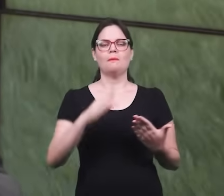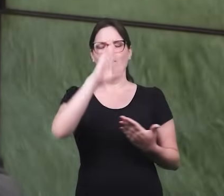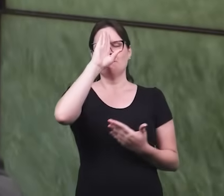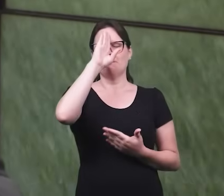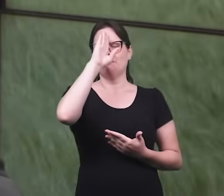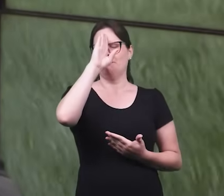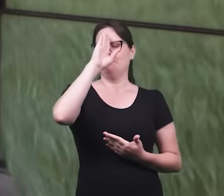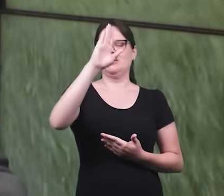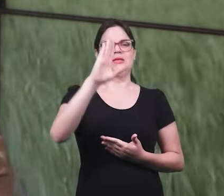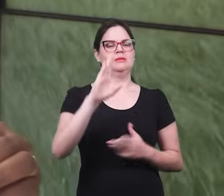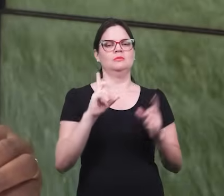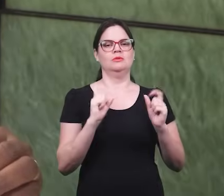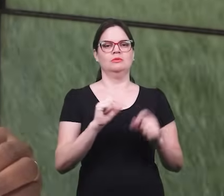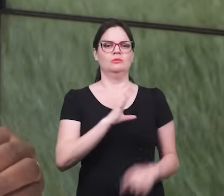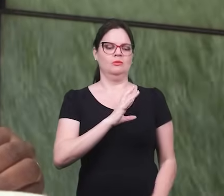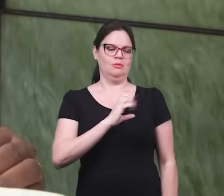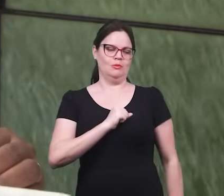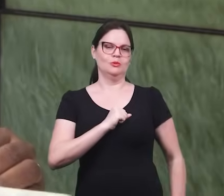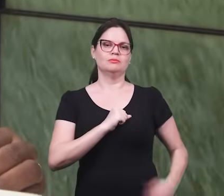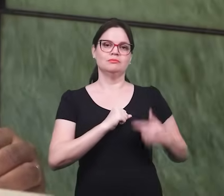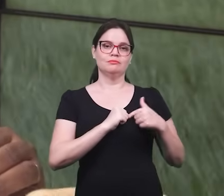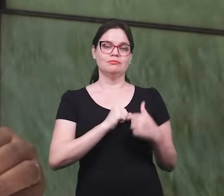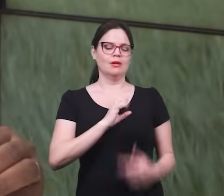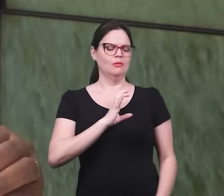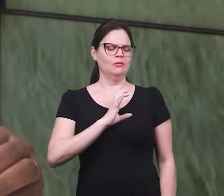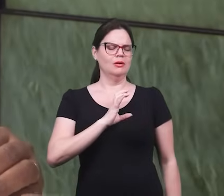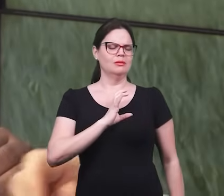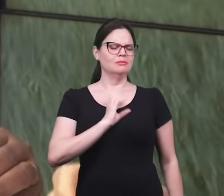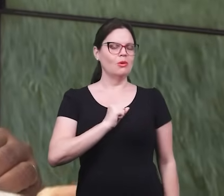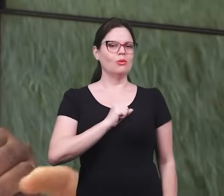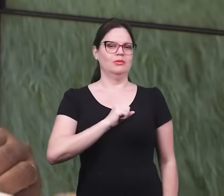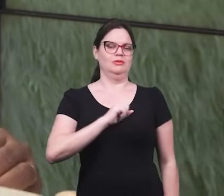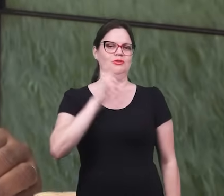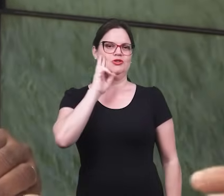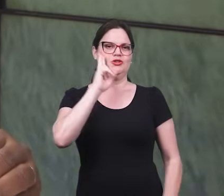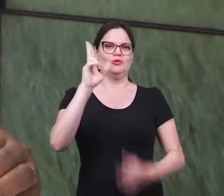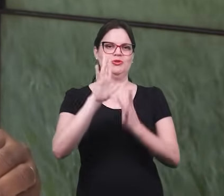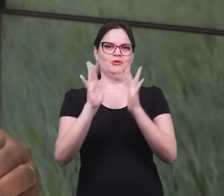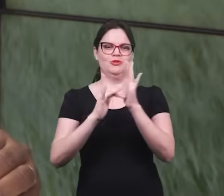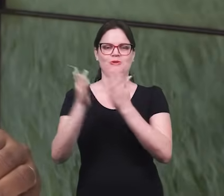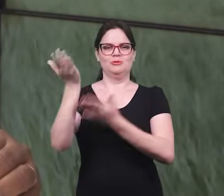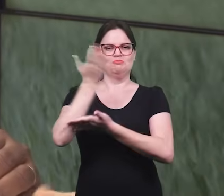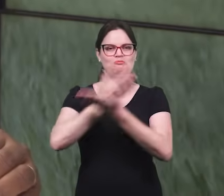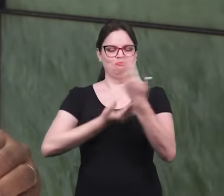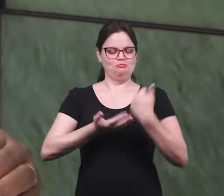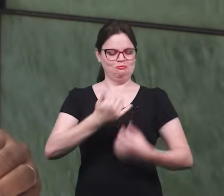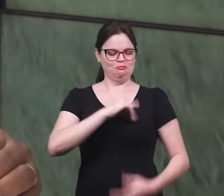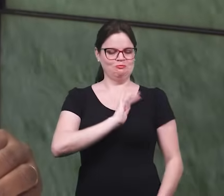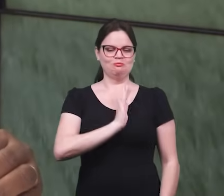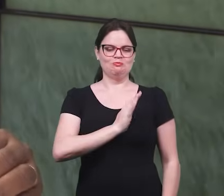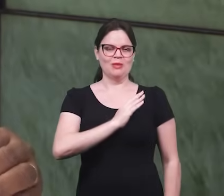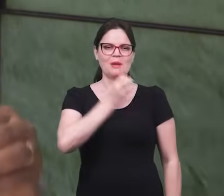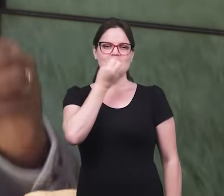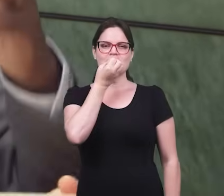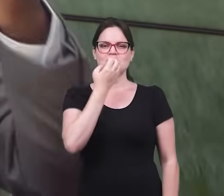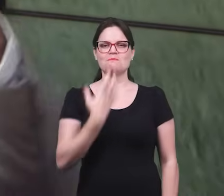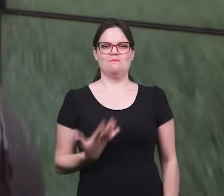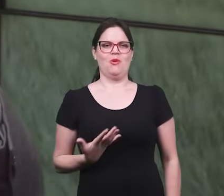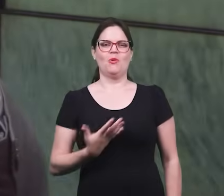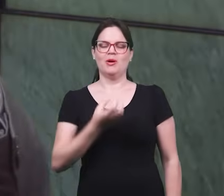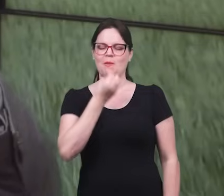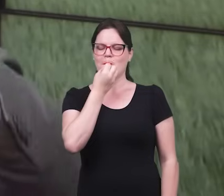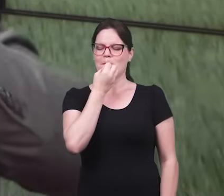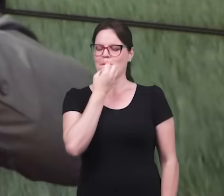principal base o amor que Cristo plantou no nosso coração essa boa semente que a palavra